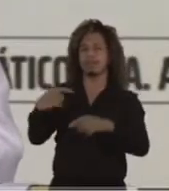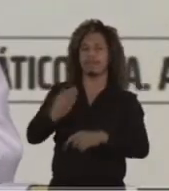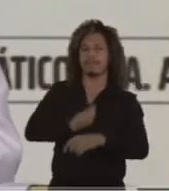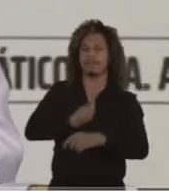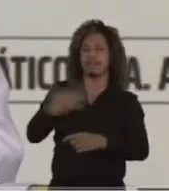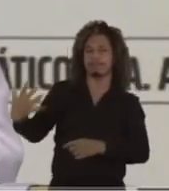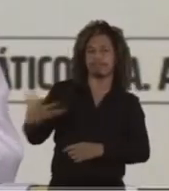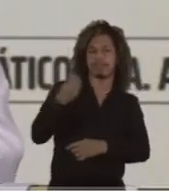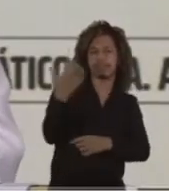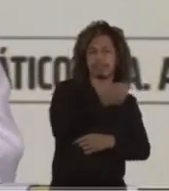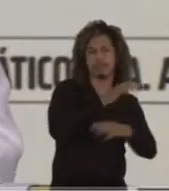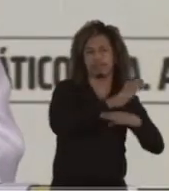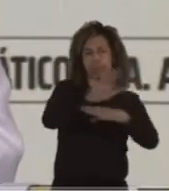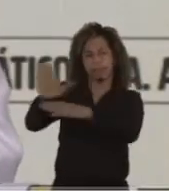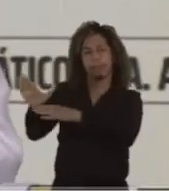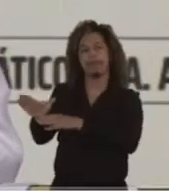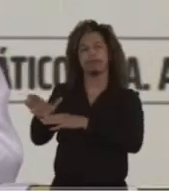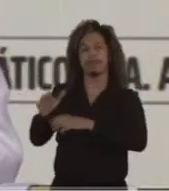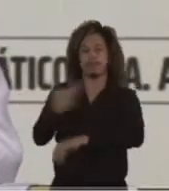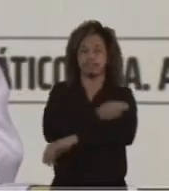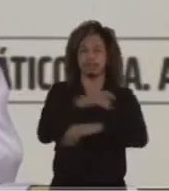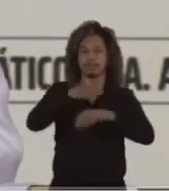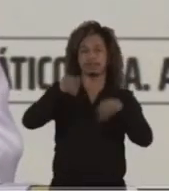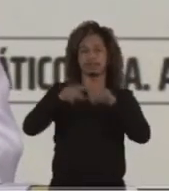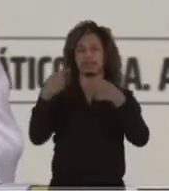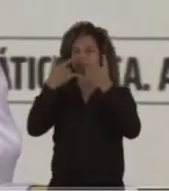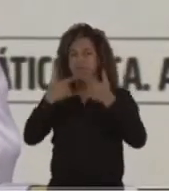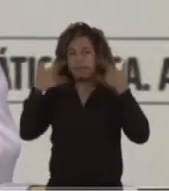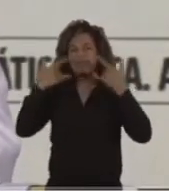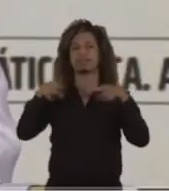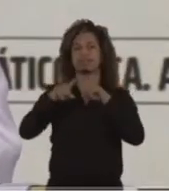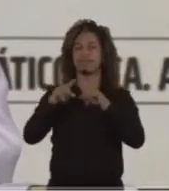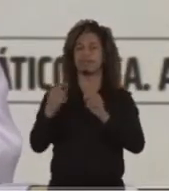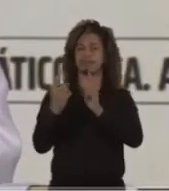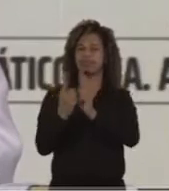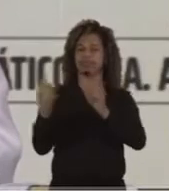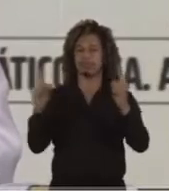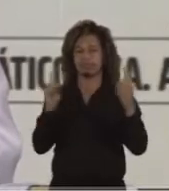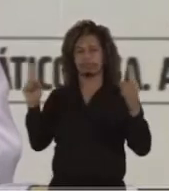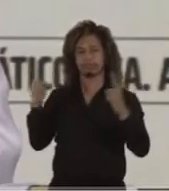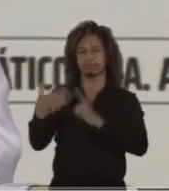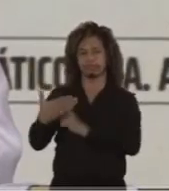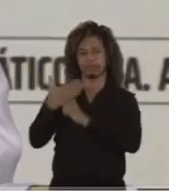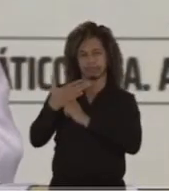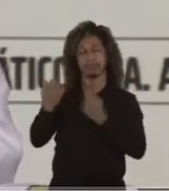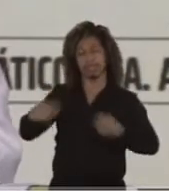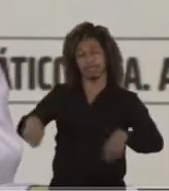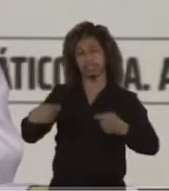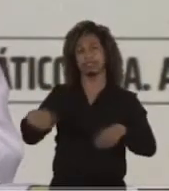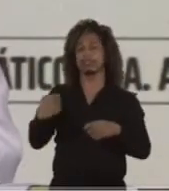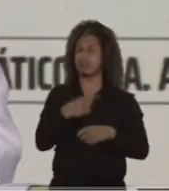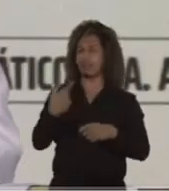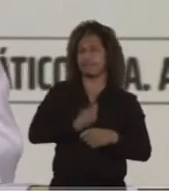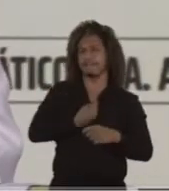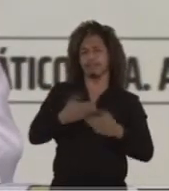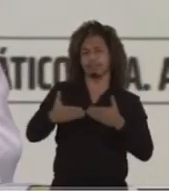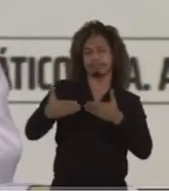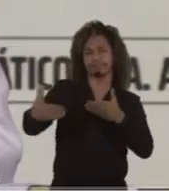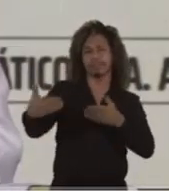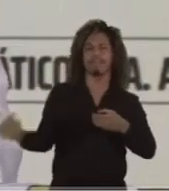com mais vacinas com o uso de máscara e o distanciamento social vamos poder retomar a